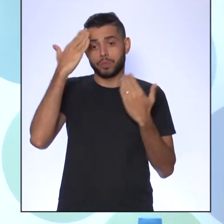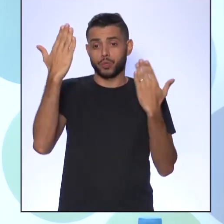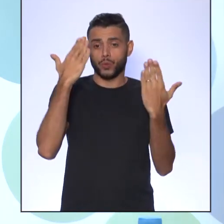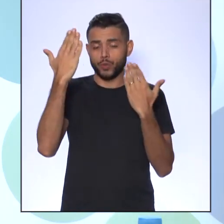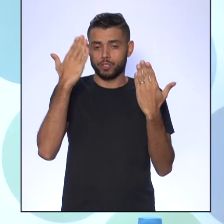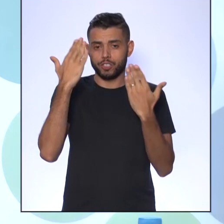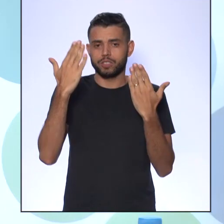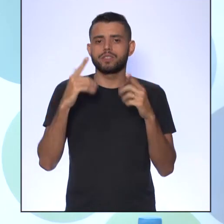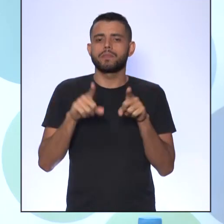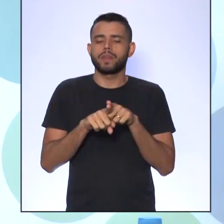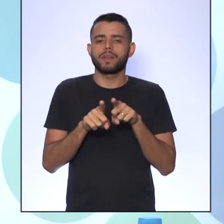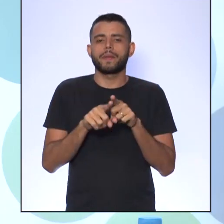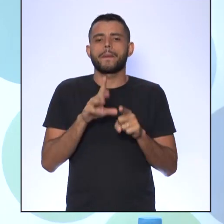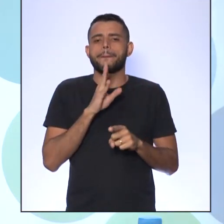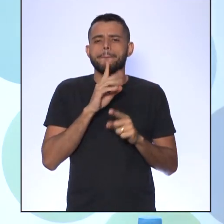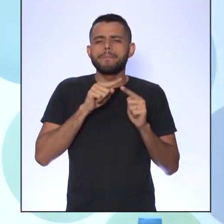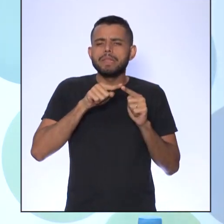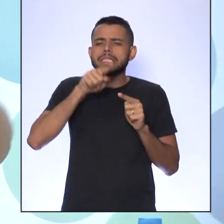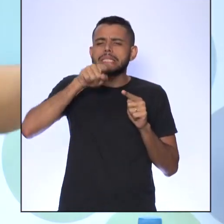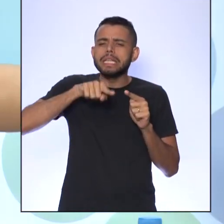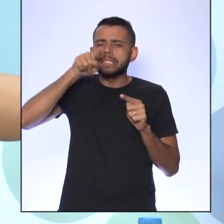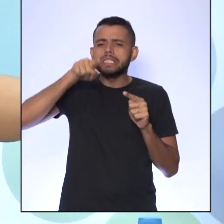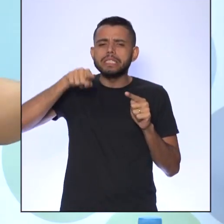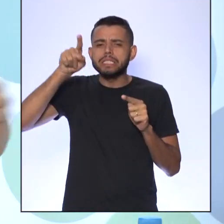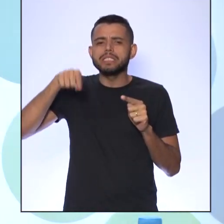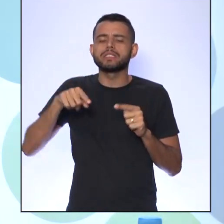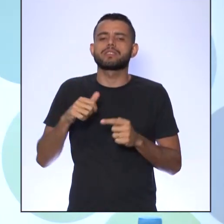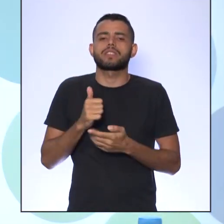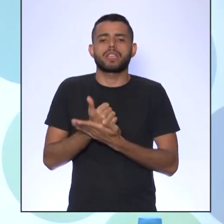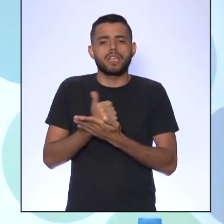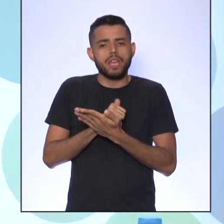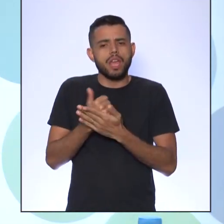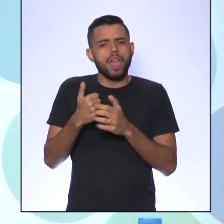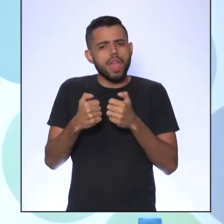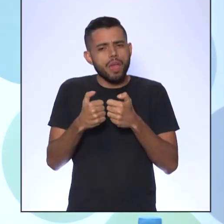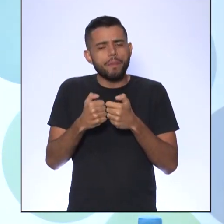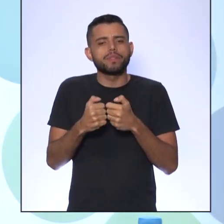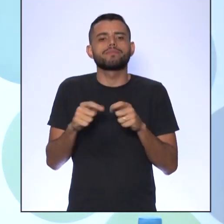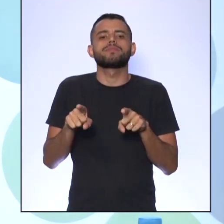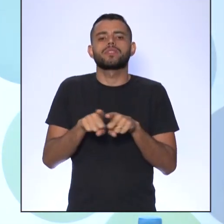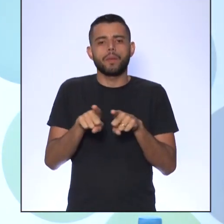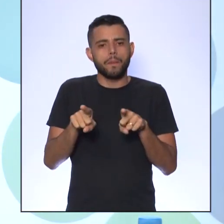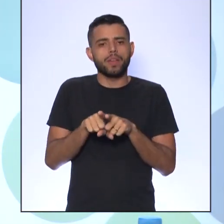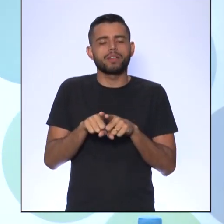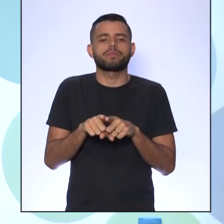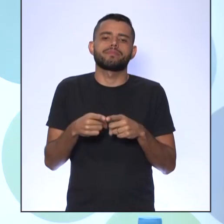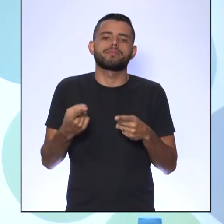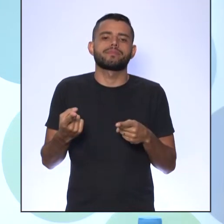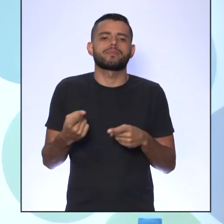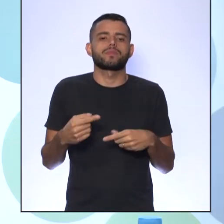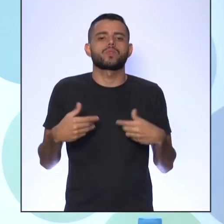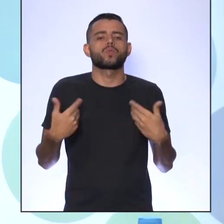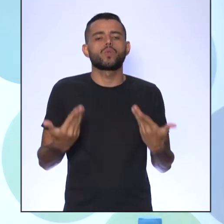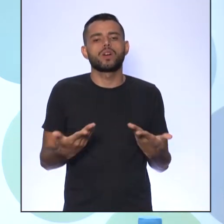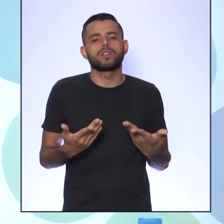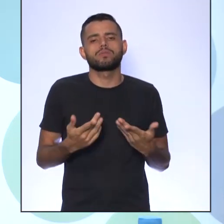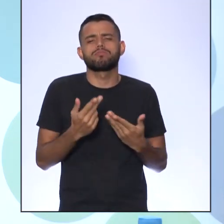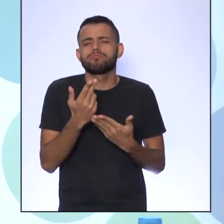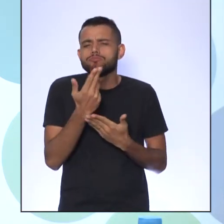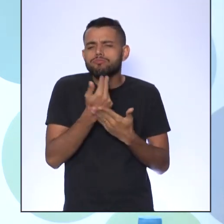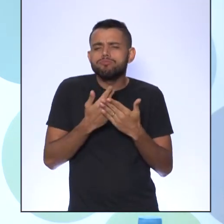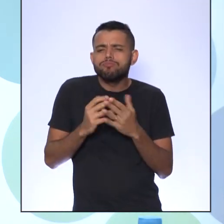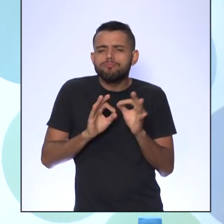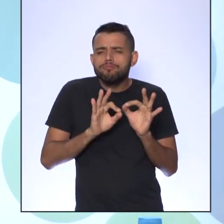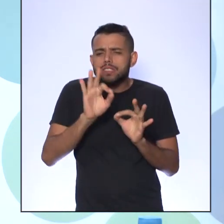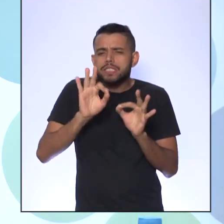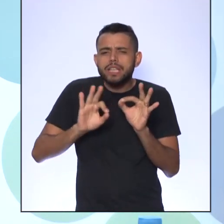ter conhecimentos de estatística. Você fala em games, né, na hora de você, né, fazer o design, fazer